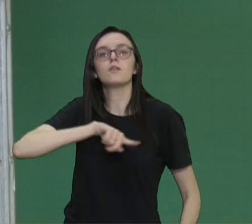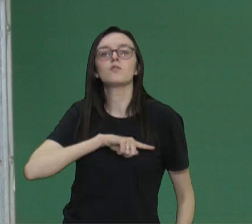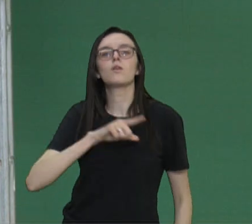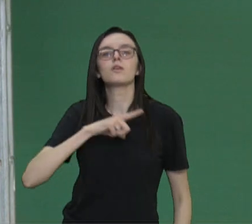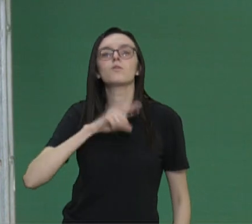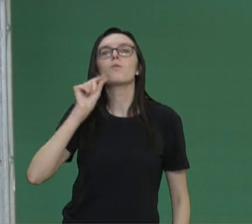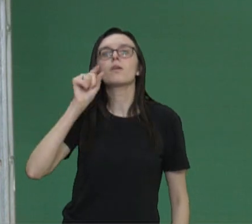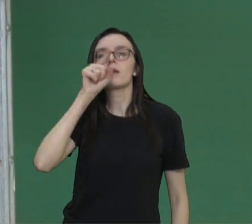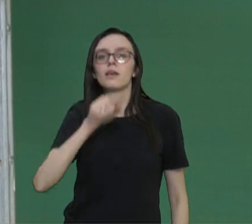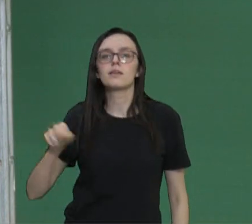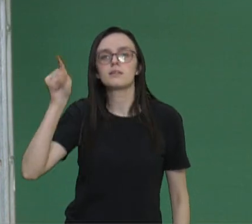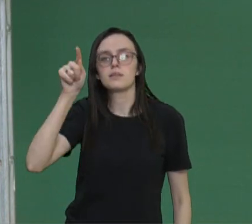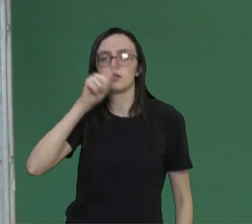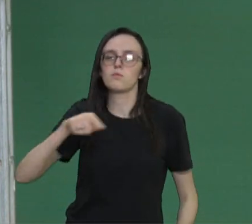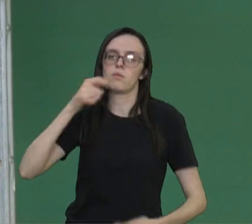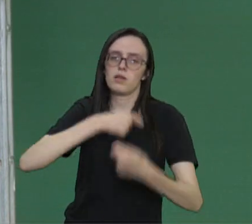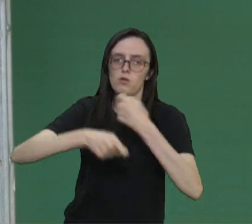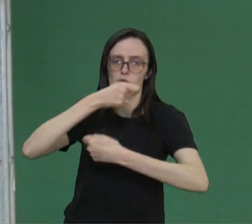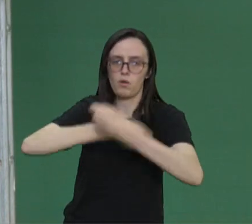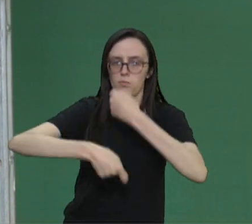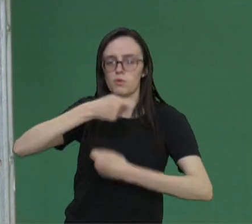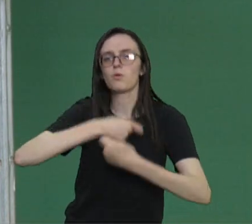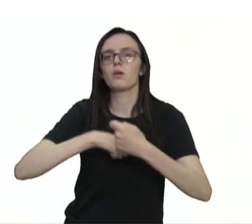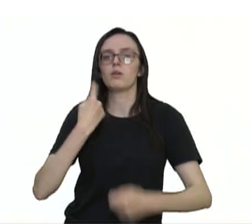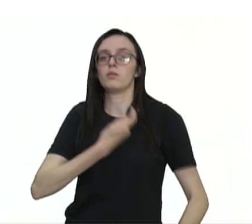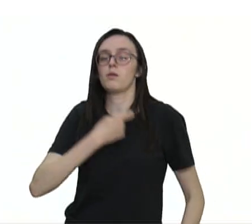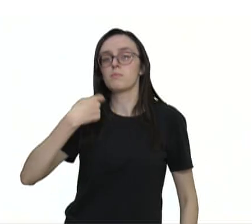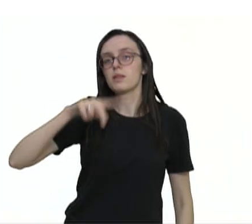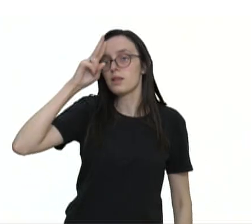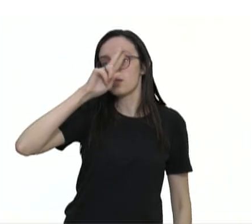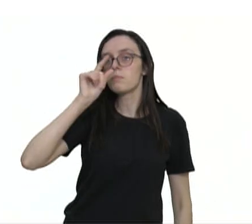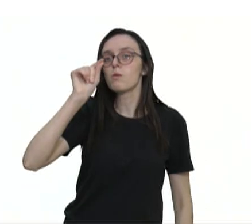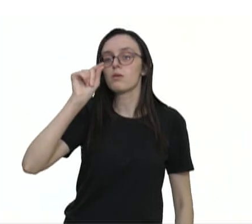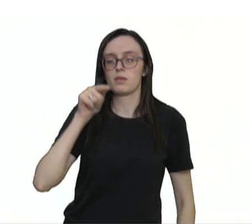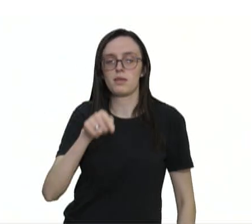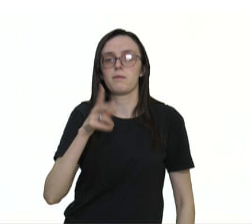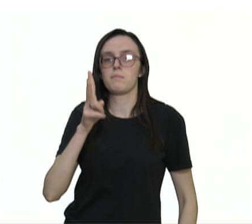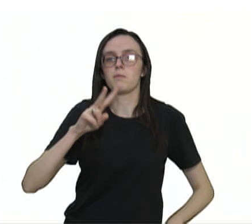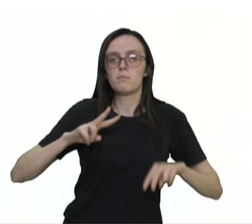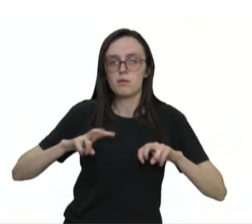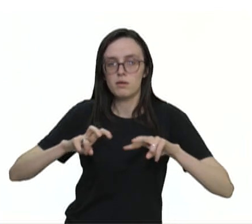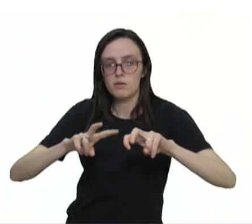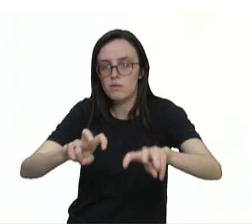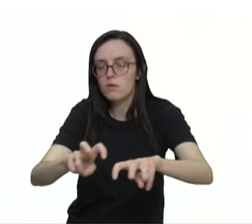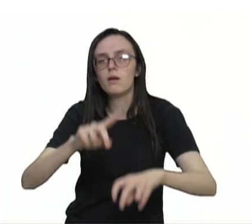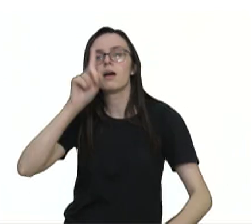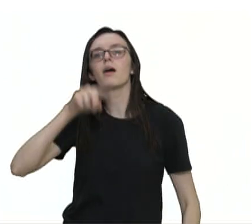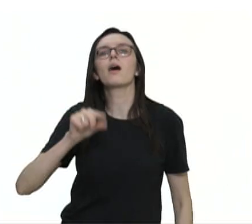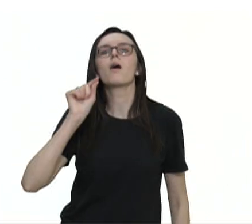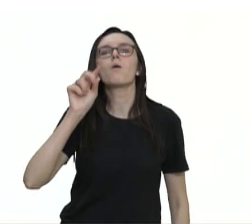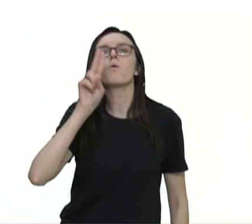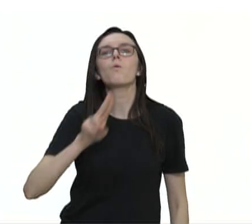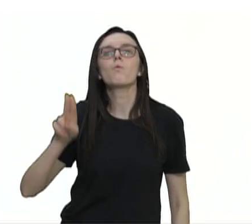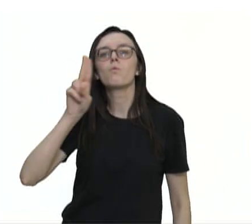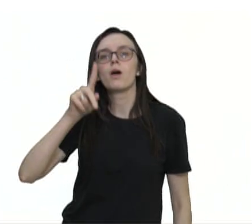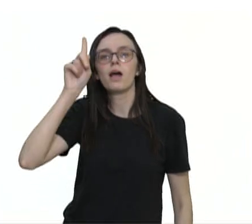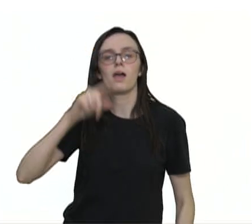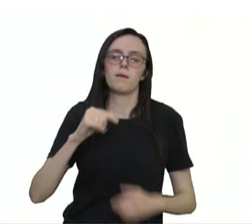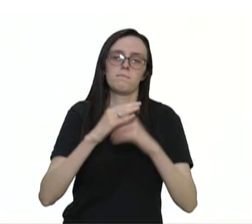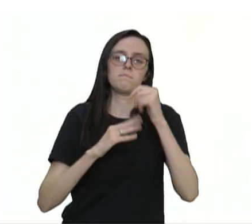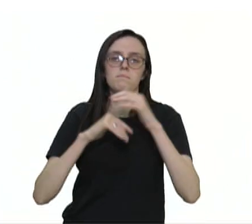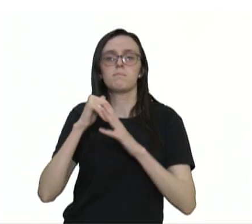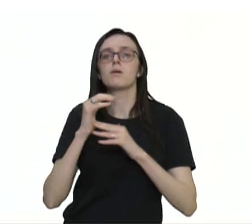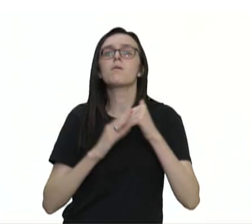os ciclos econômicos. Nós temos também que lembrar que nessa exploração foi utilizada a mão de